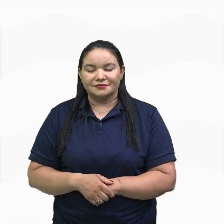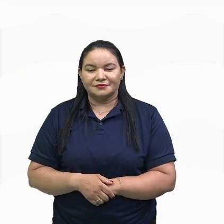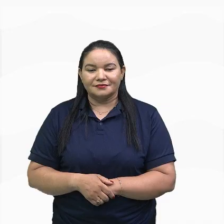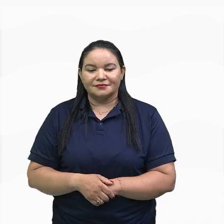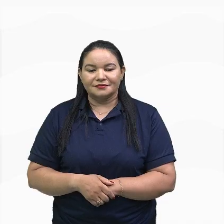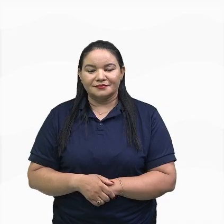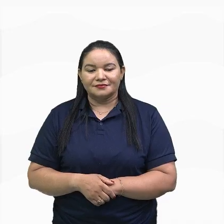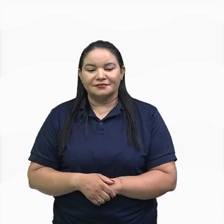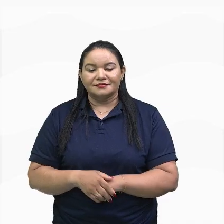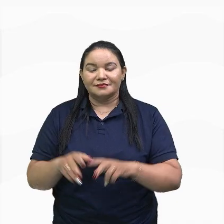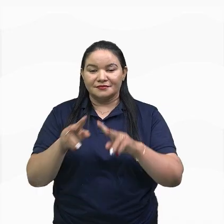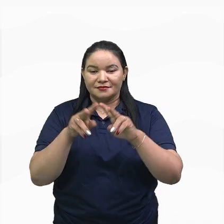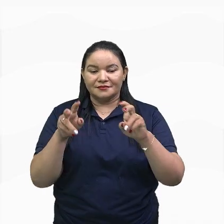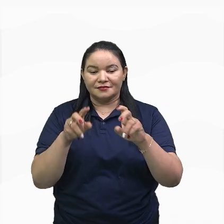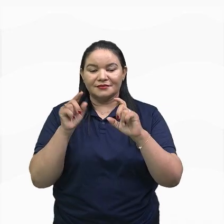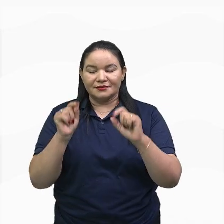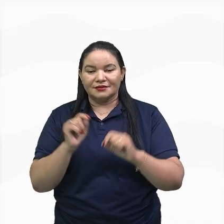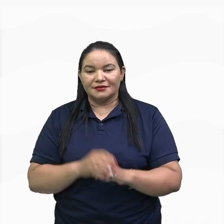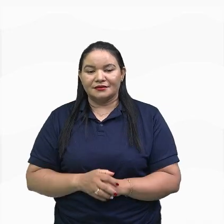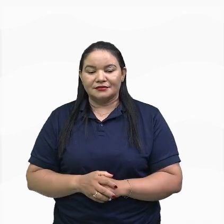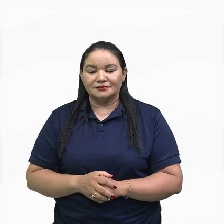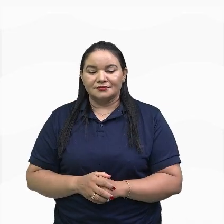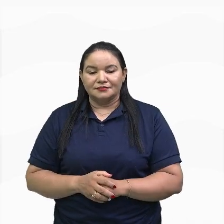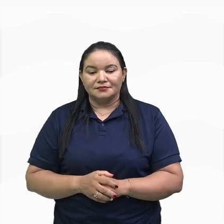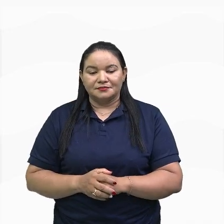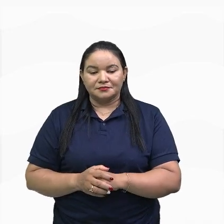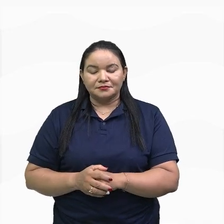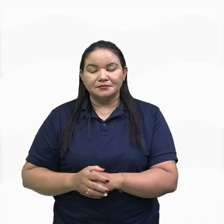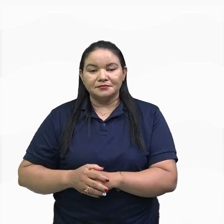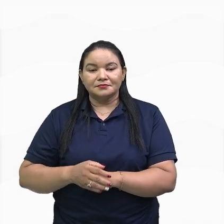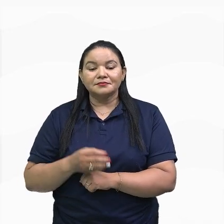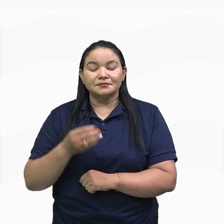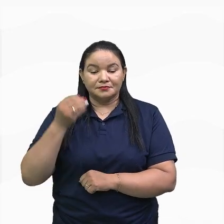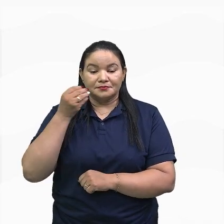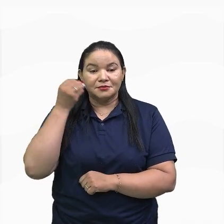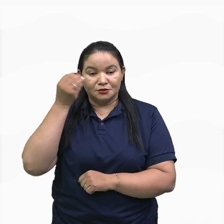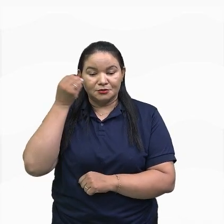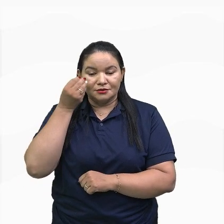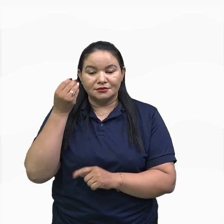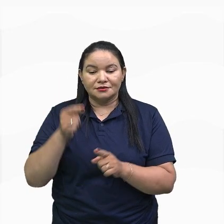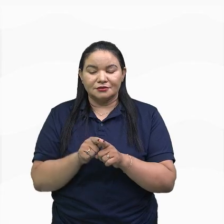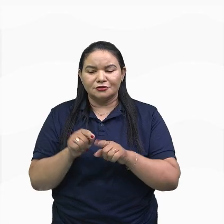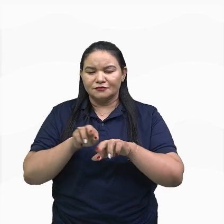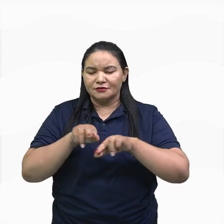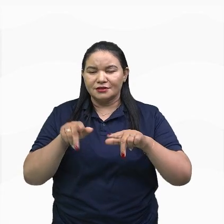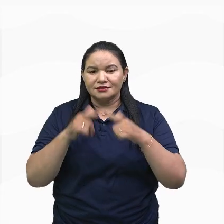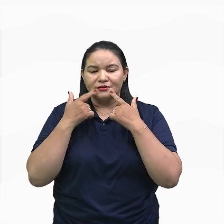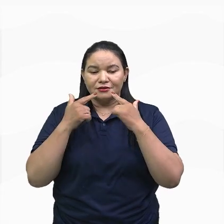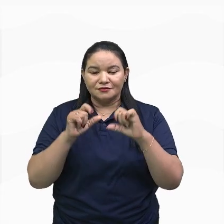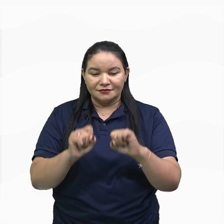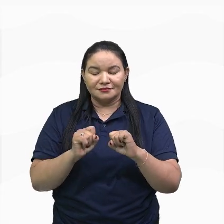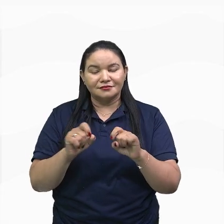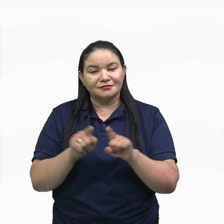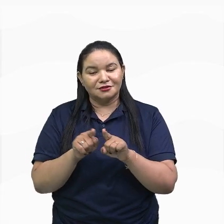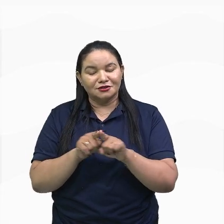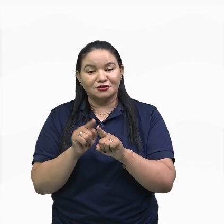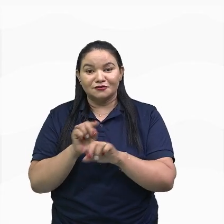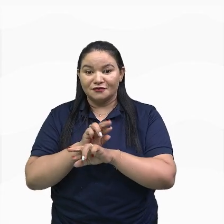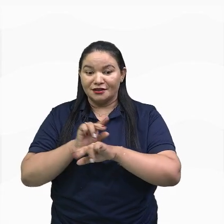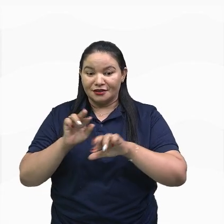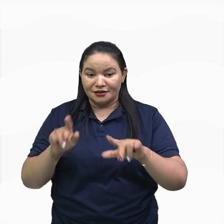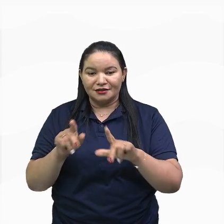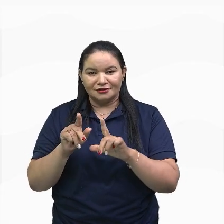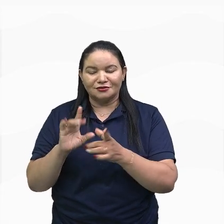Então, temos como objeto de conhecimento experimentação das diferentes linguagens aos